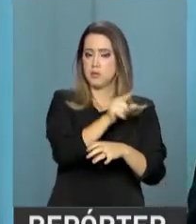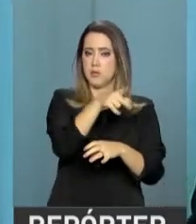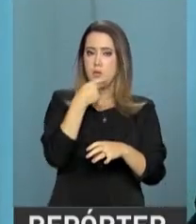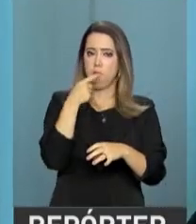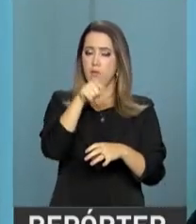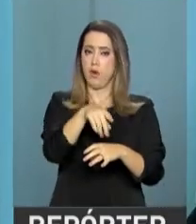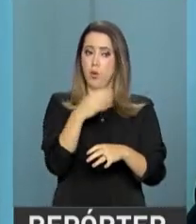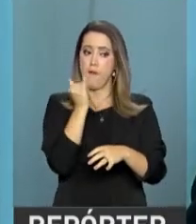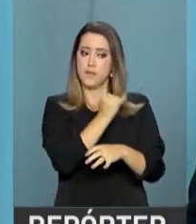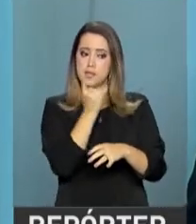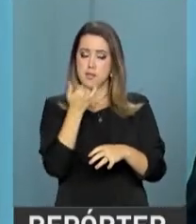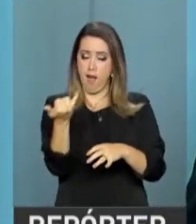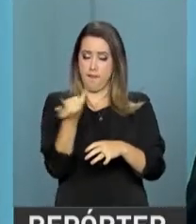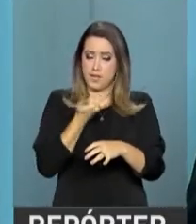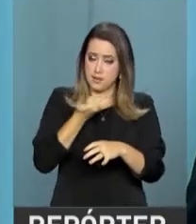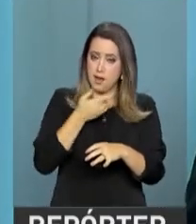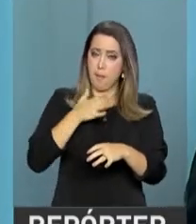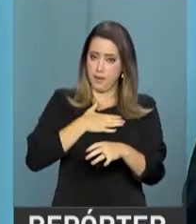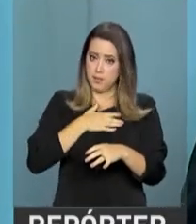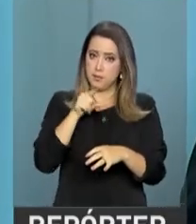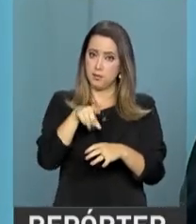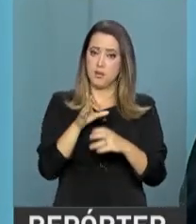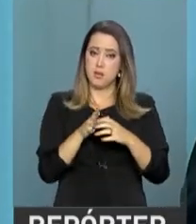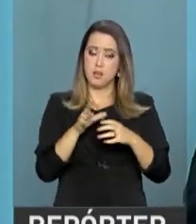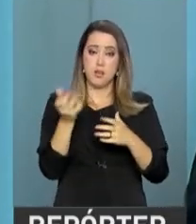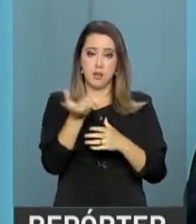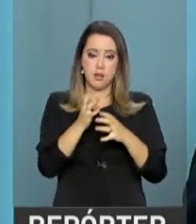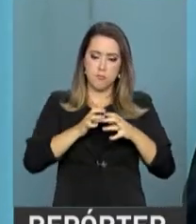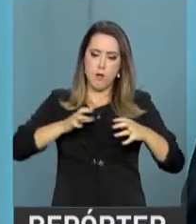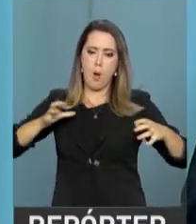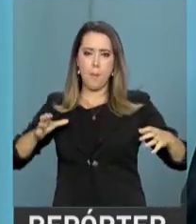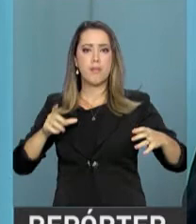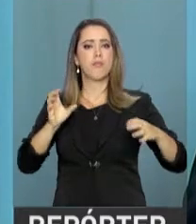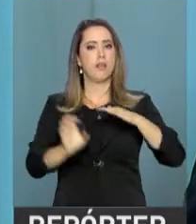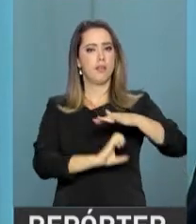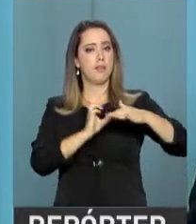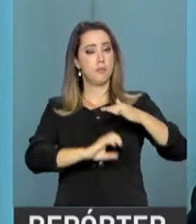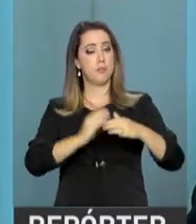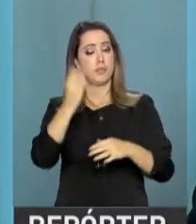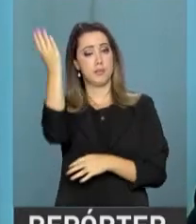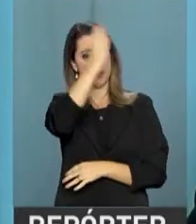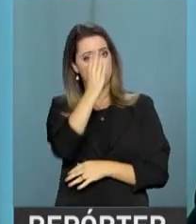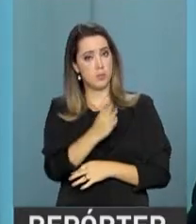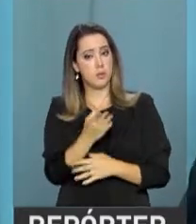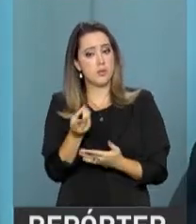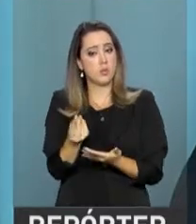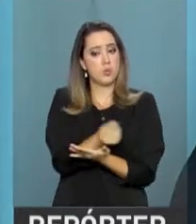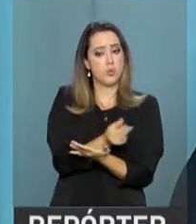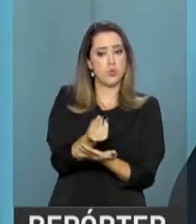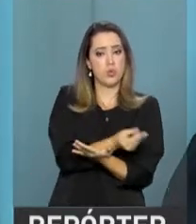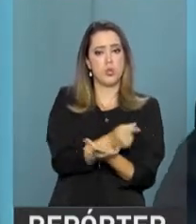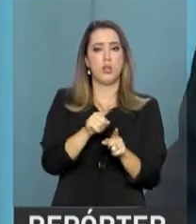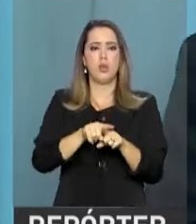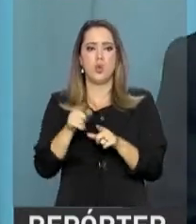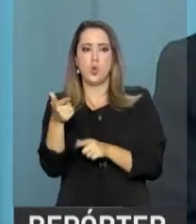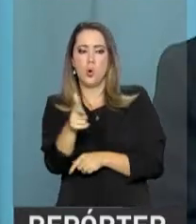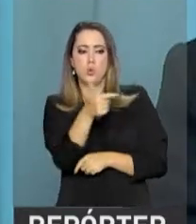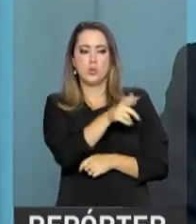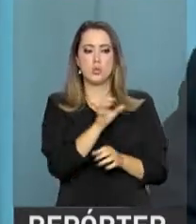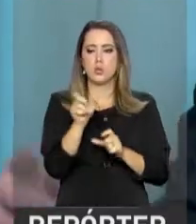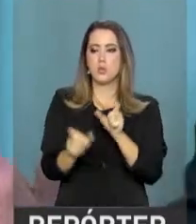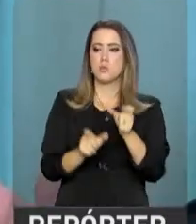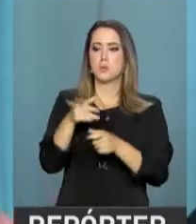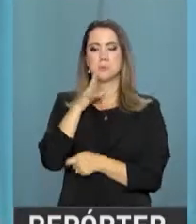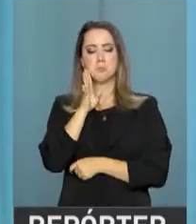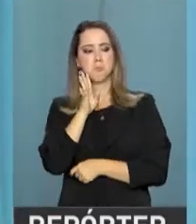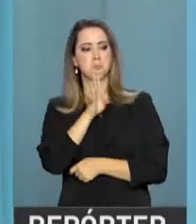ampliar estes investimentos além de outros tantos que não começar a investir mas que